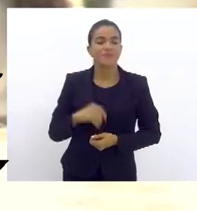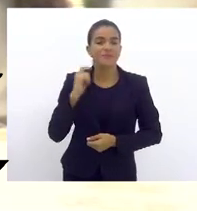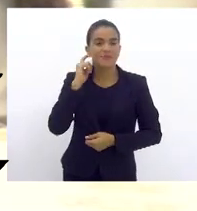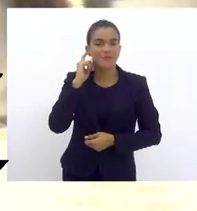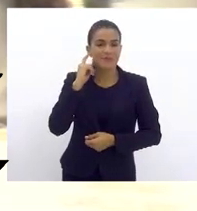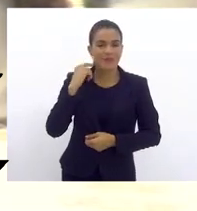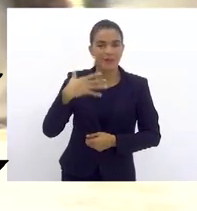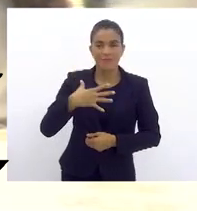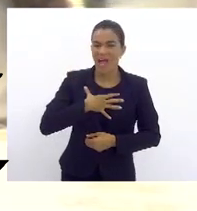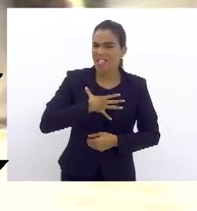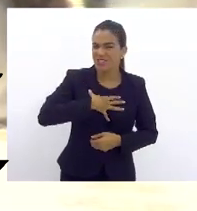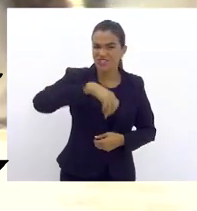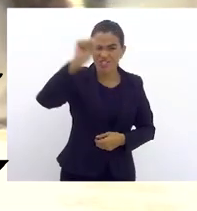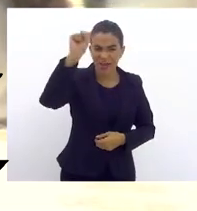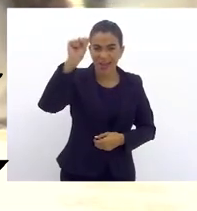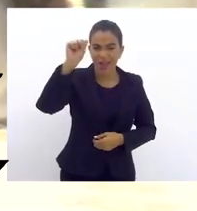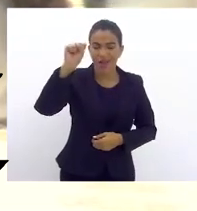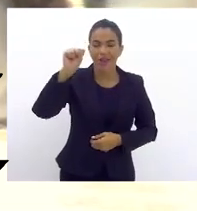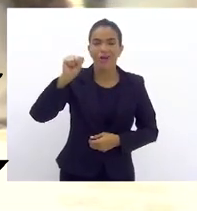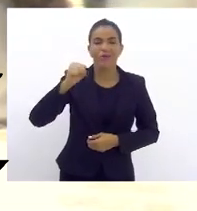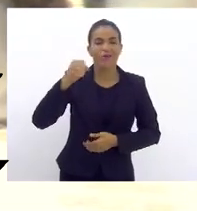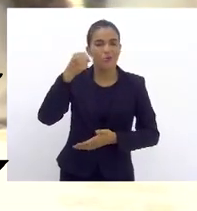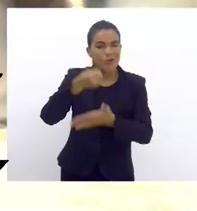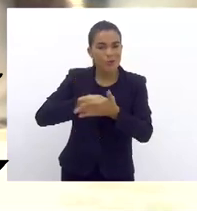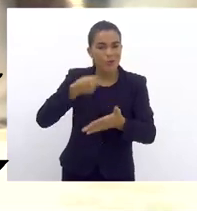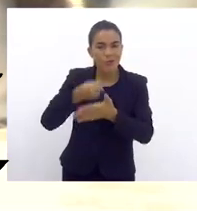achar em luta de Itaboraí